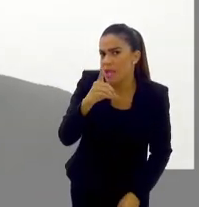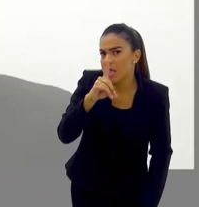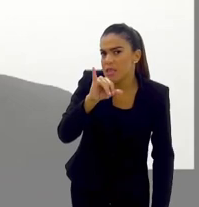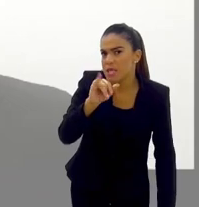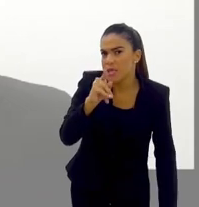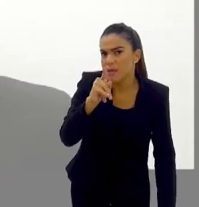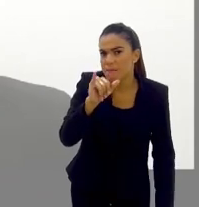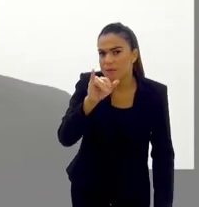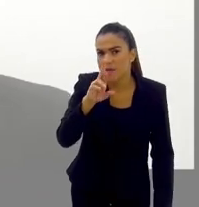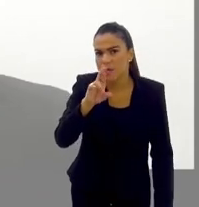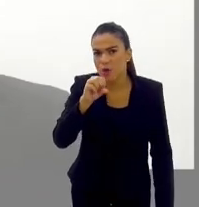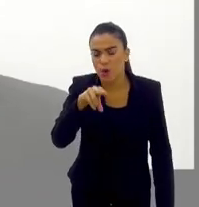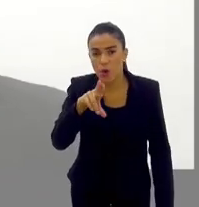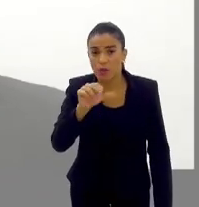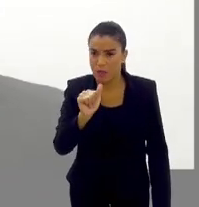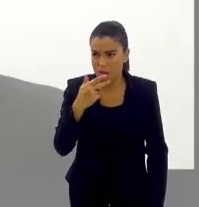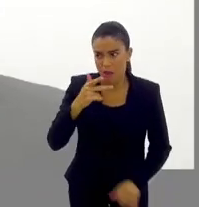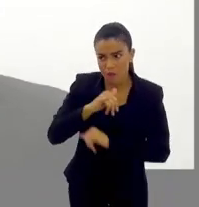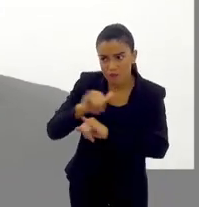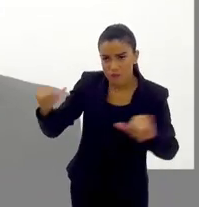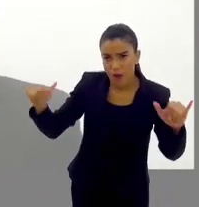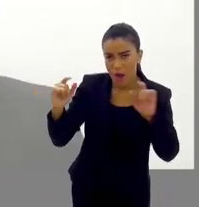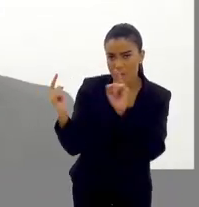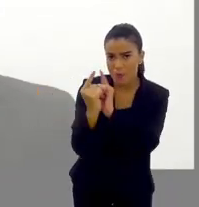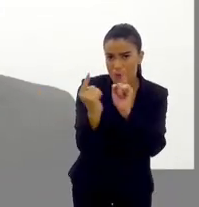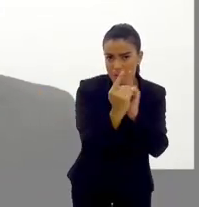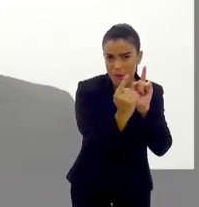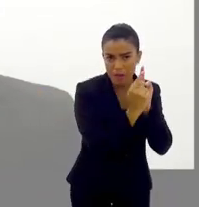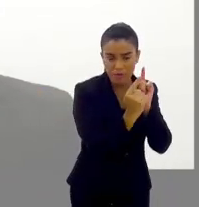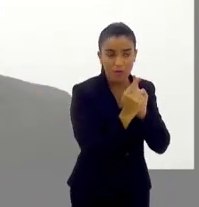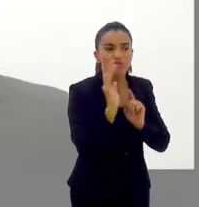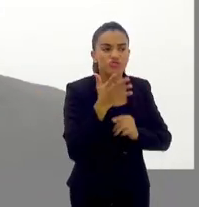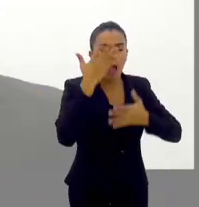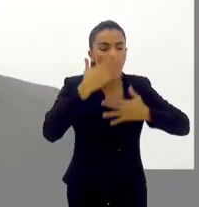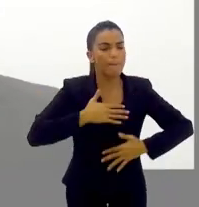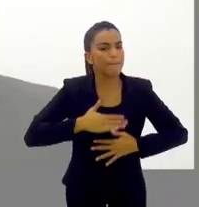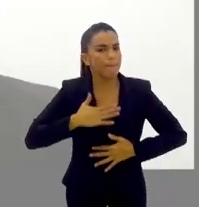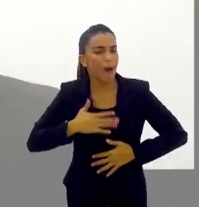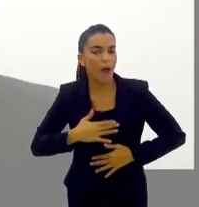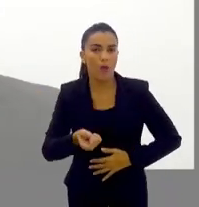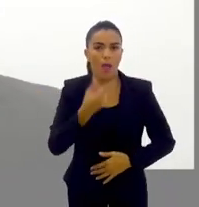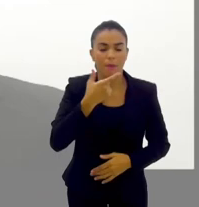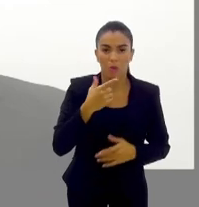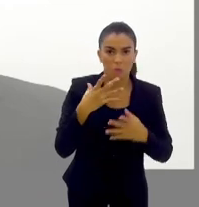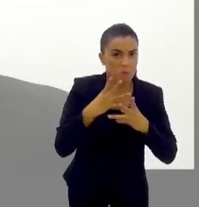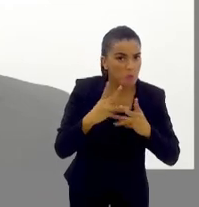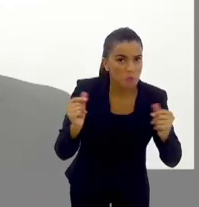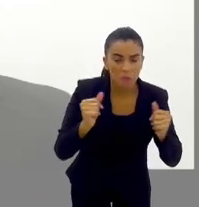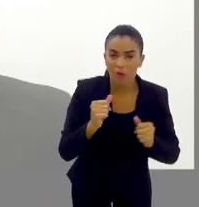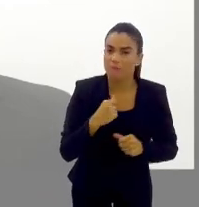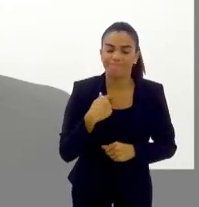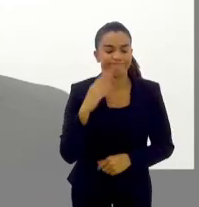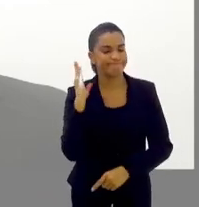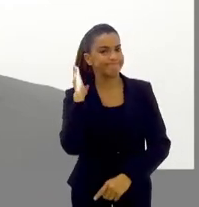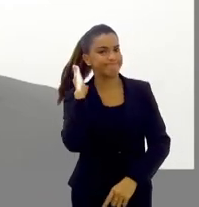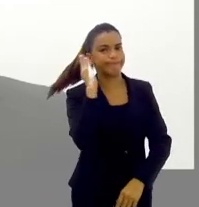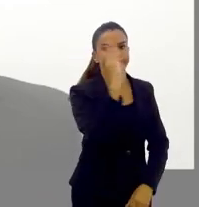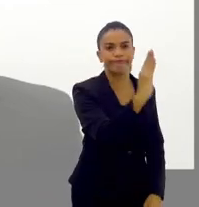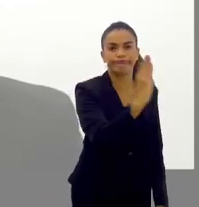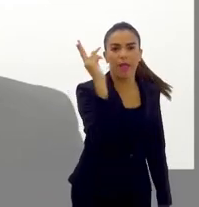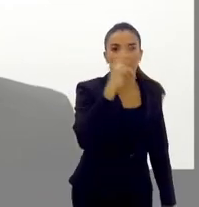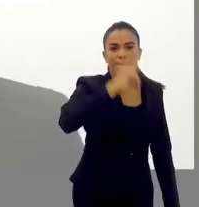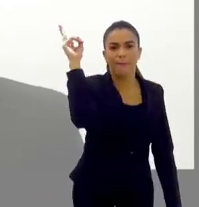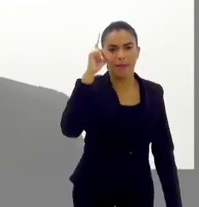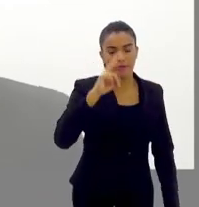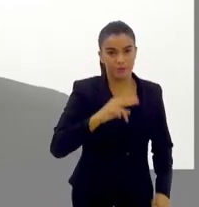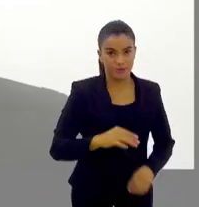por exemplo, tem que procurar ajuda. Eu falo isso para meus pacientes, né? Você deu banho, você deu medicação, não funcionou, emergência, muitas vezes,